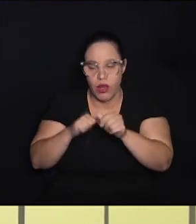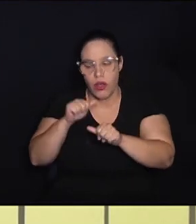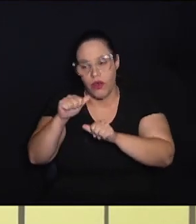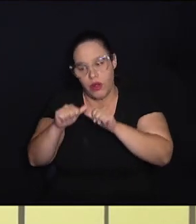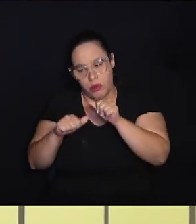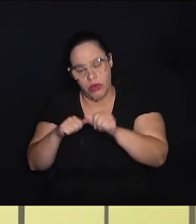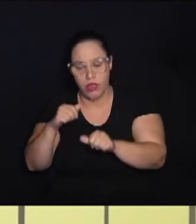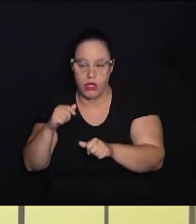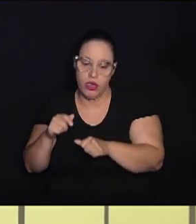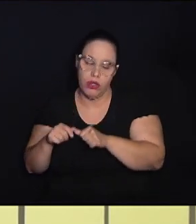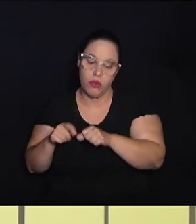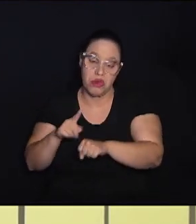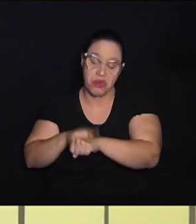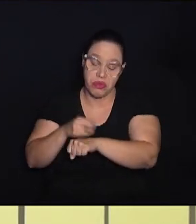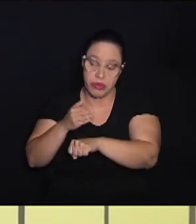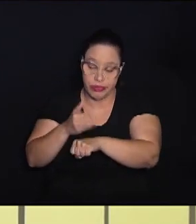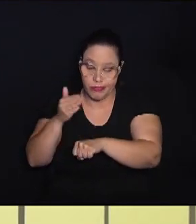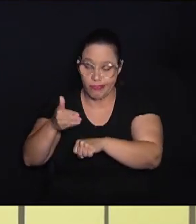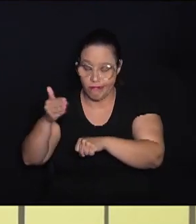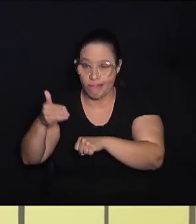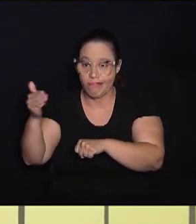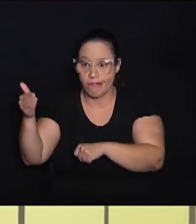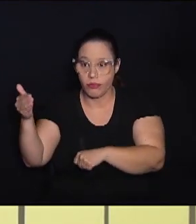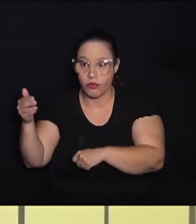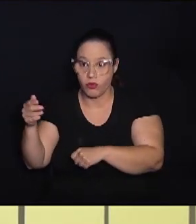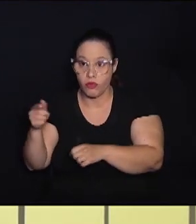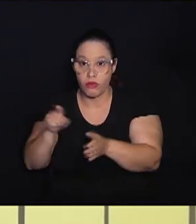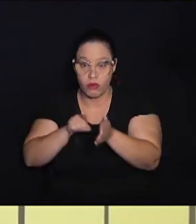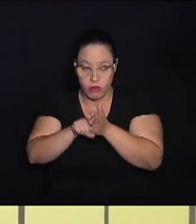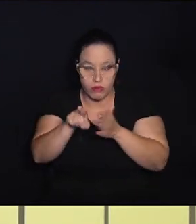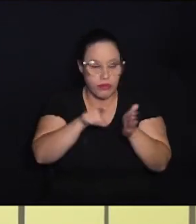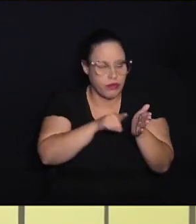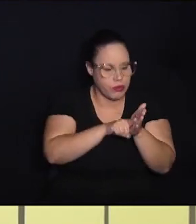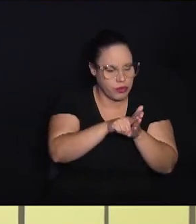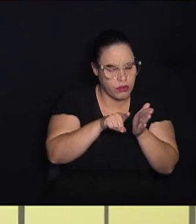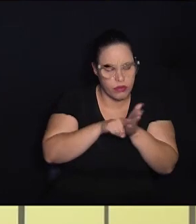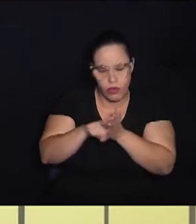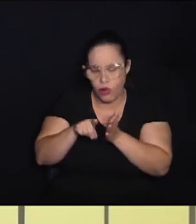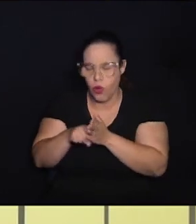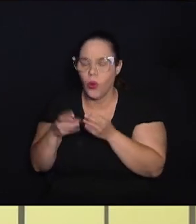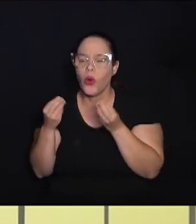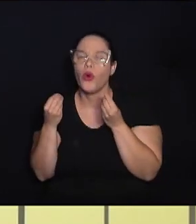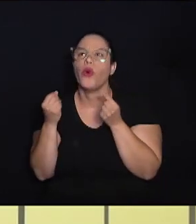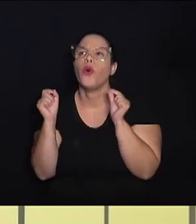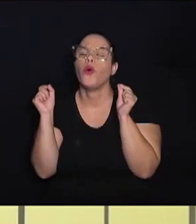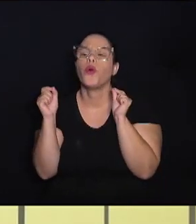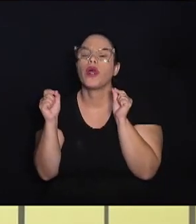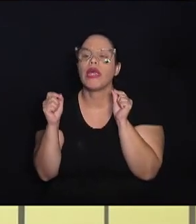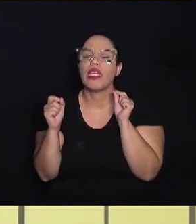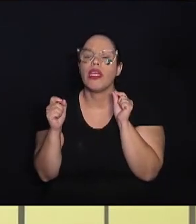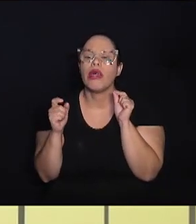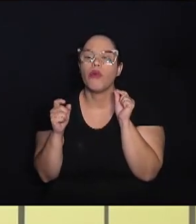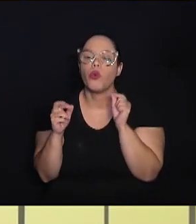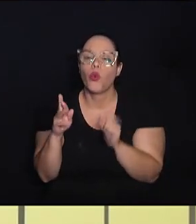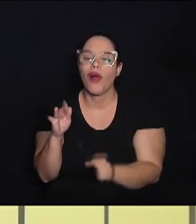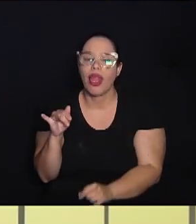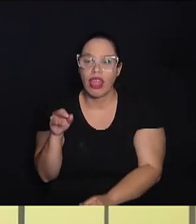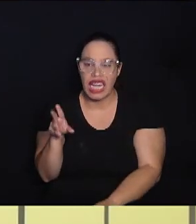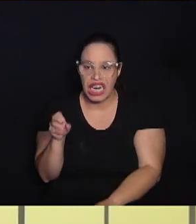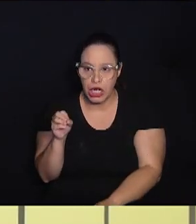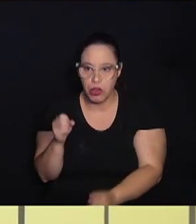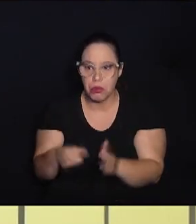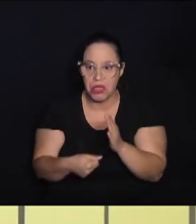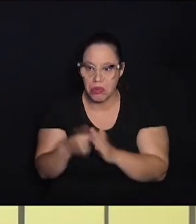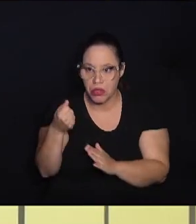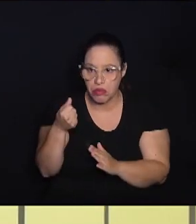o passar do tempo então a gente até investigou tentou investigar o que que poderia ser um quadrinho primordial como que a gente po eh as formas de